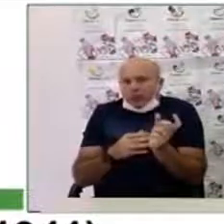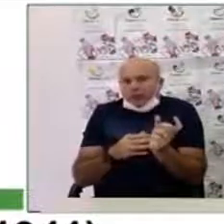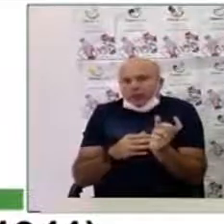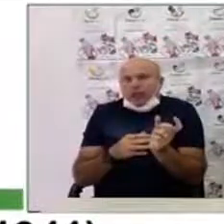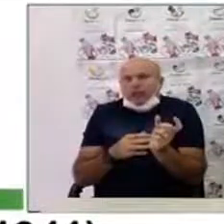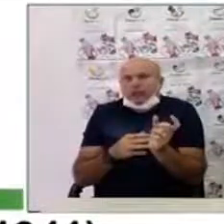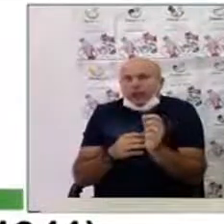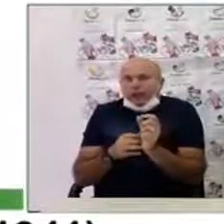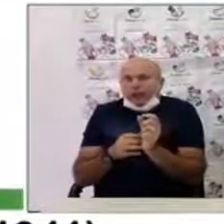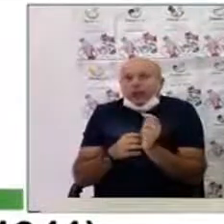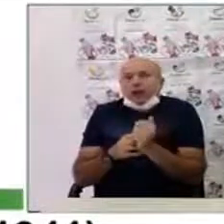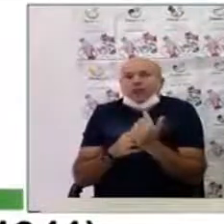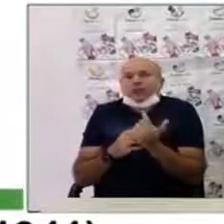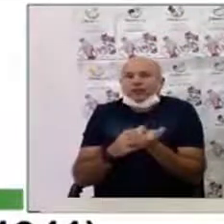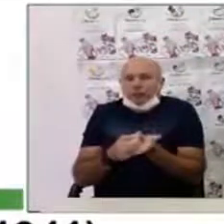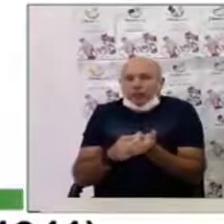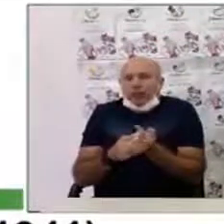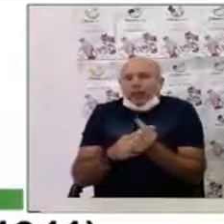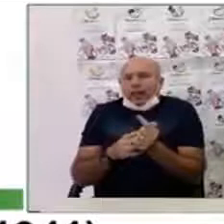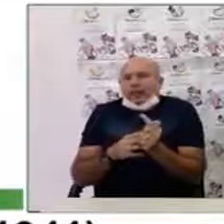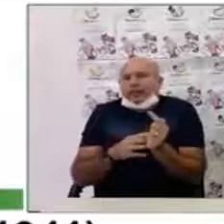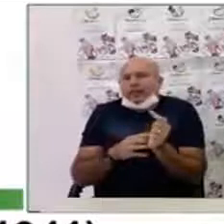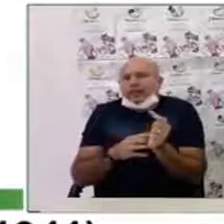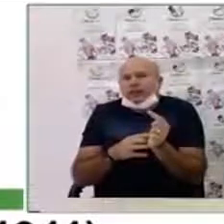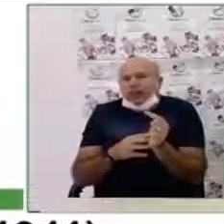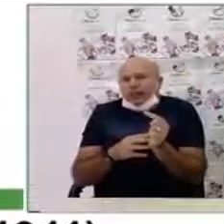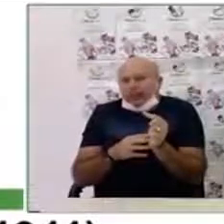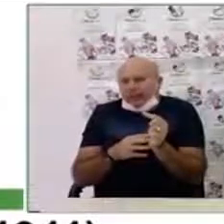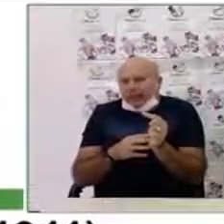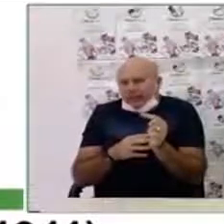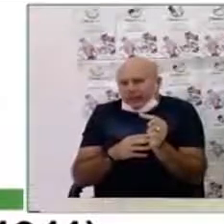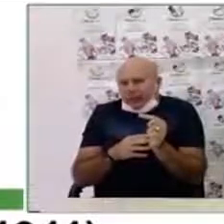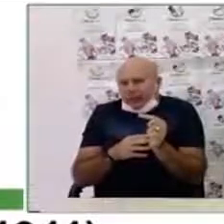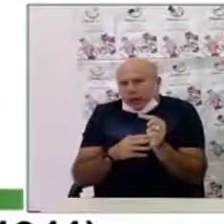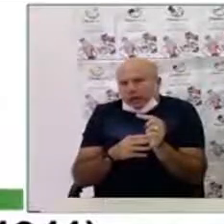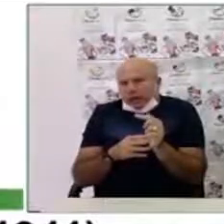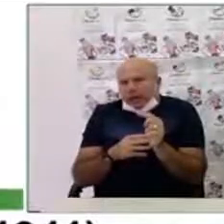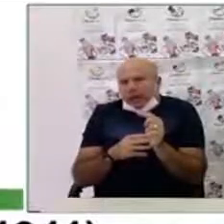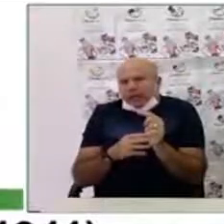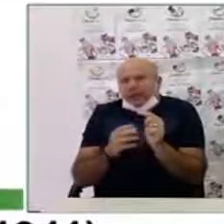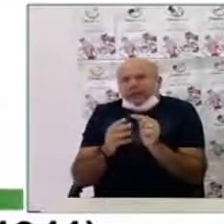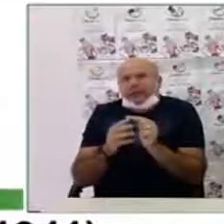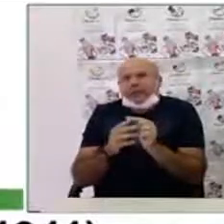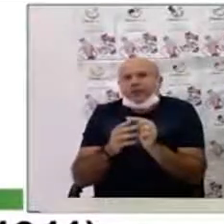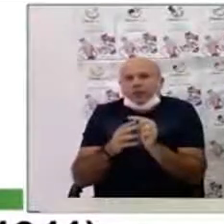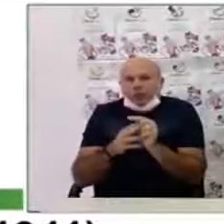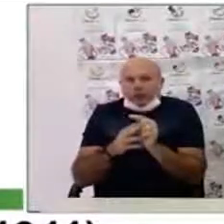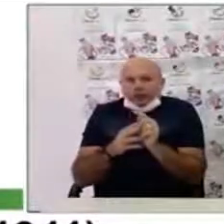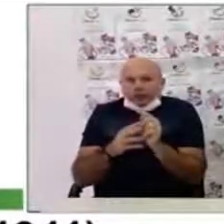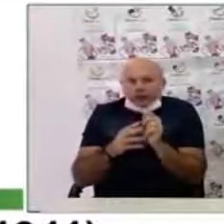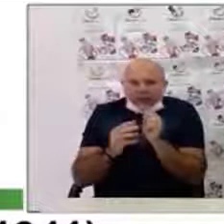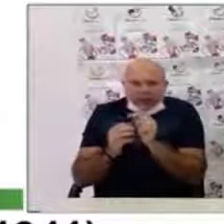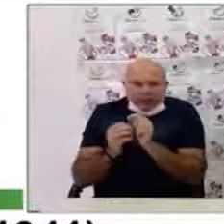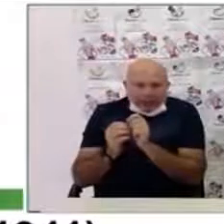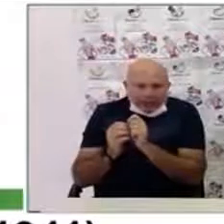está emitindo radiação alfa, é um alfa emissor. Ela direcionou essa radiação alfa para uma placa finíssima de ouro. Tá